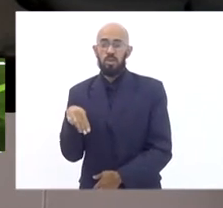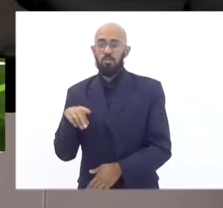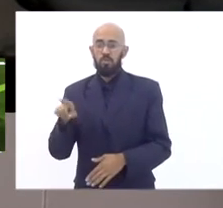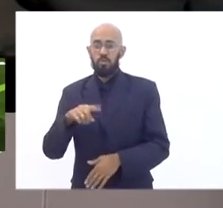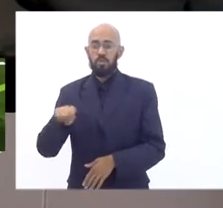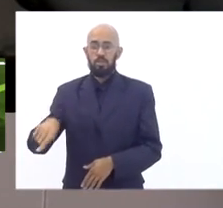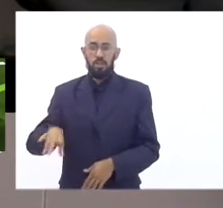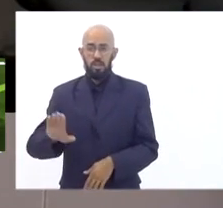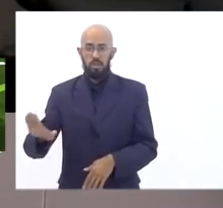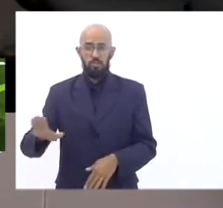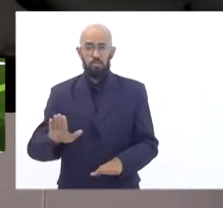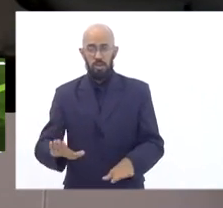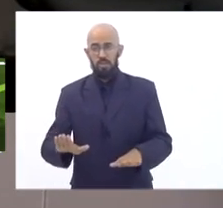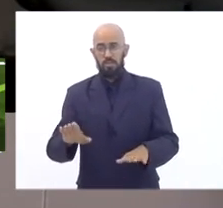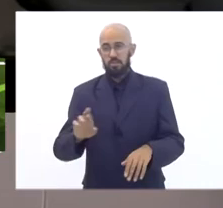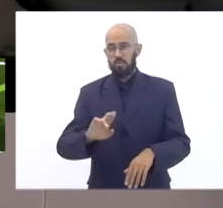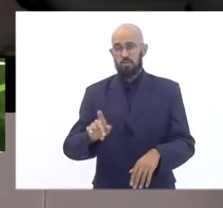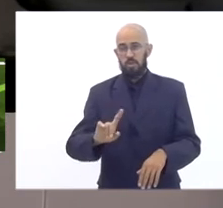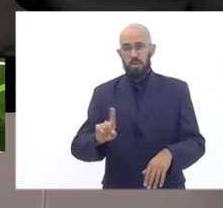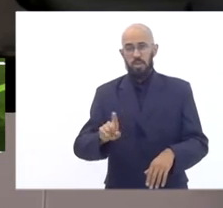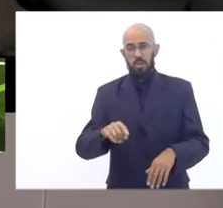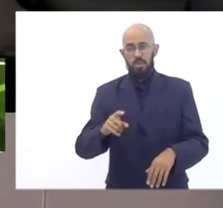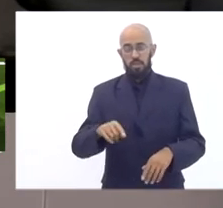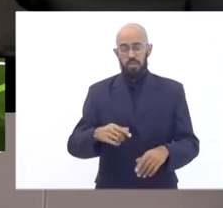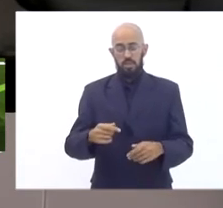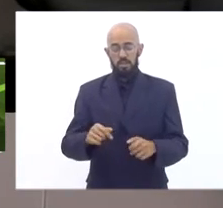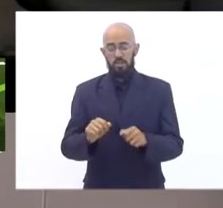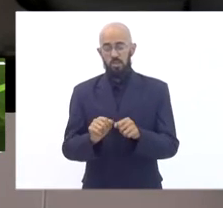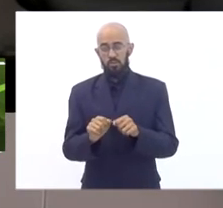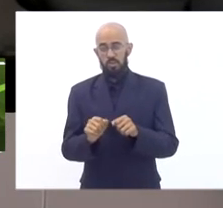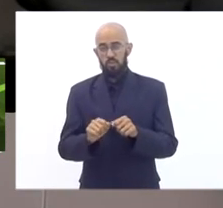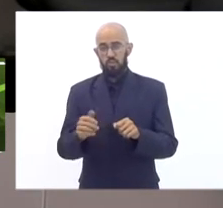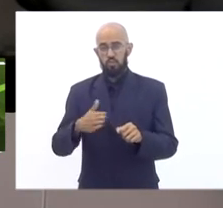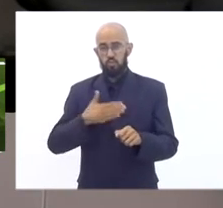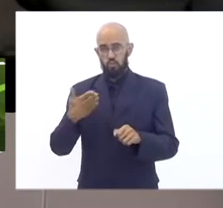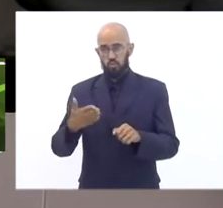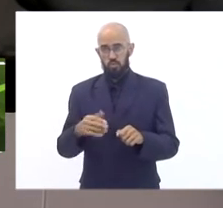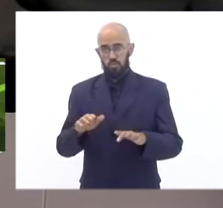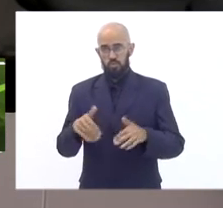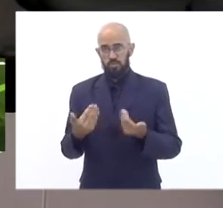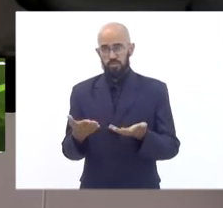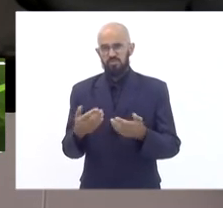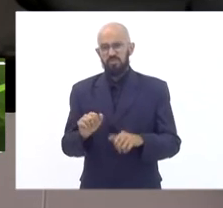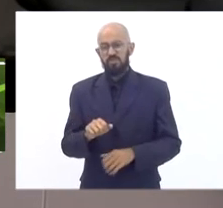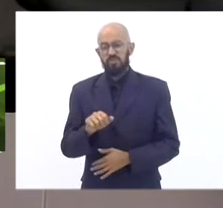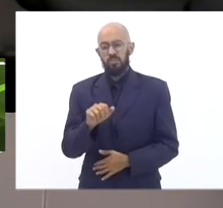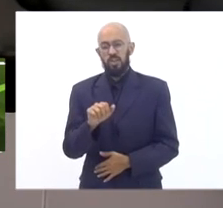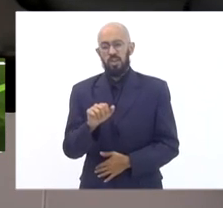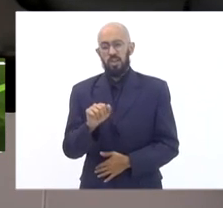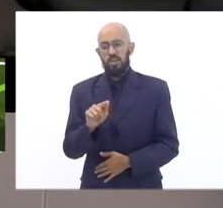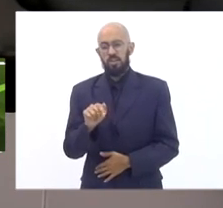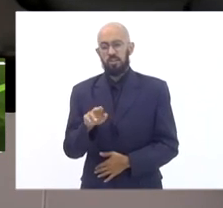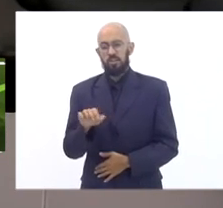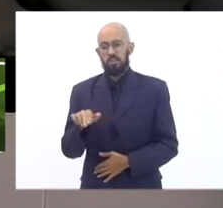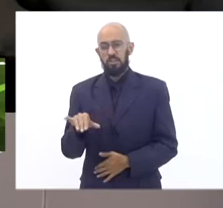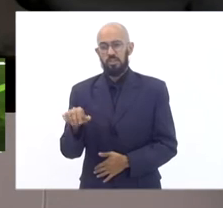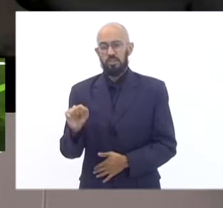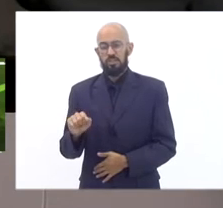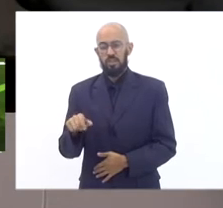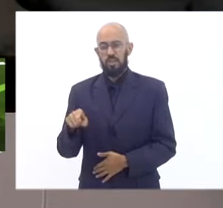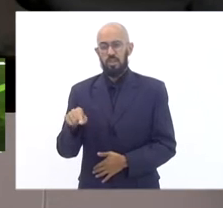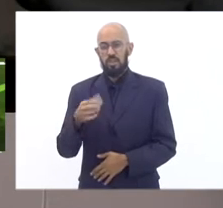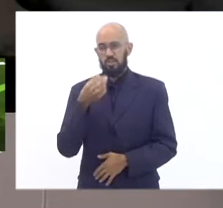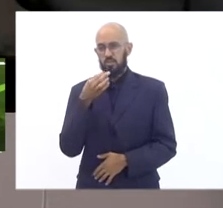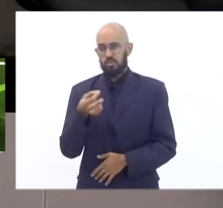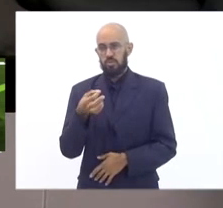não foi extinto, né? Ele só nos assustou um pouco. Então, a agência reguladora, ela recomendou ao Estado, eu